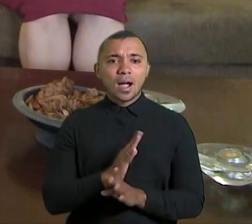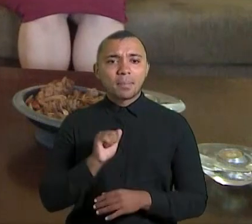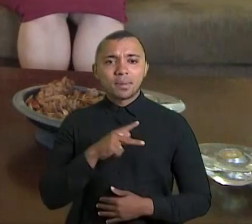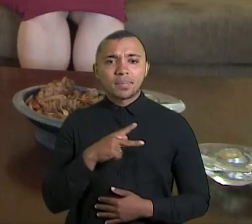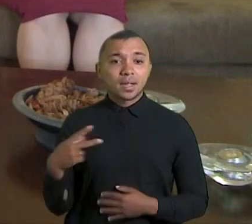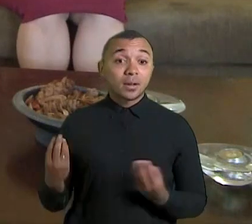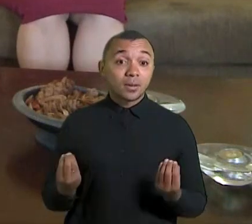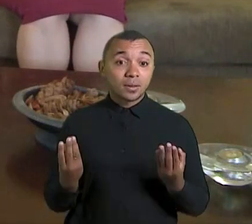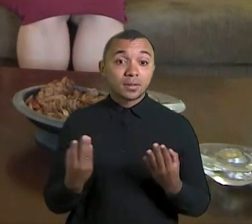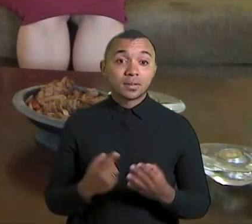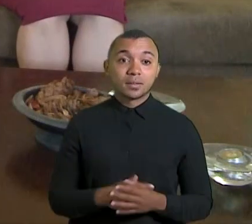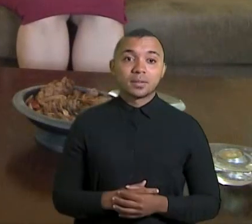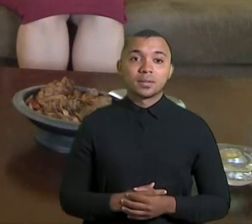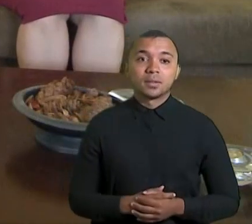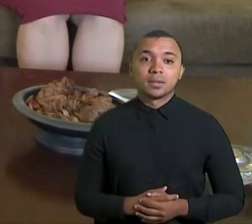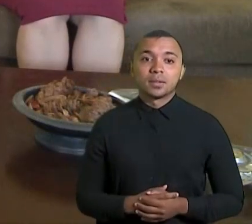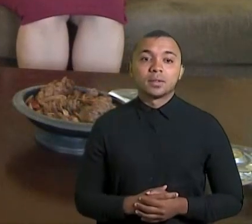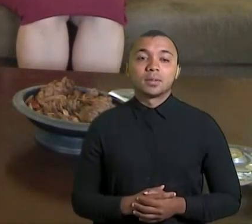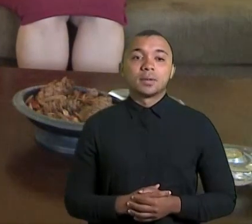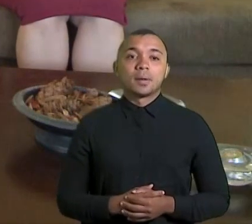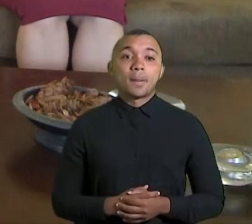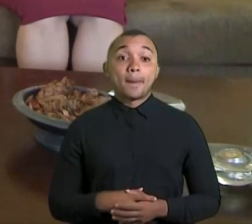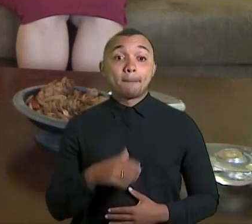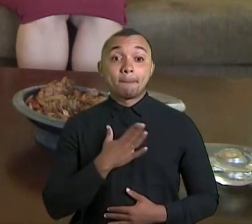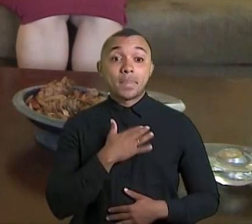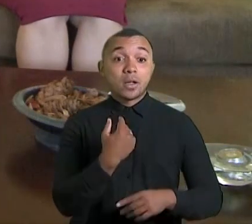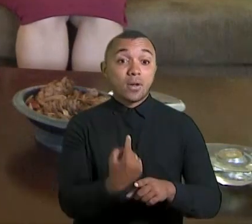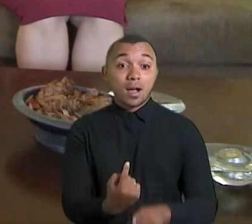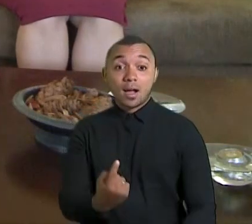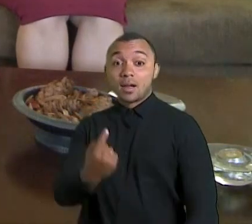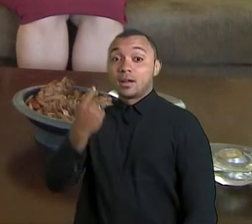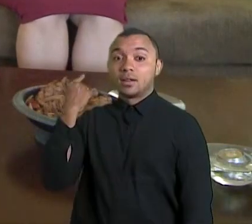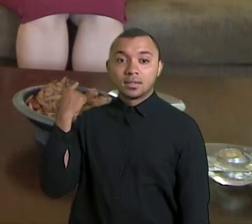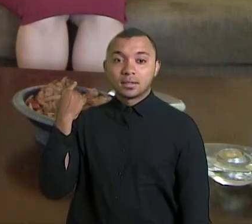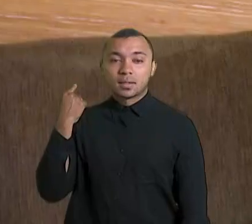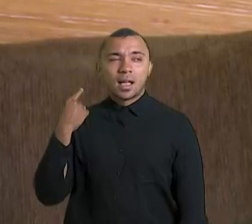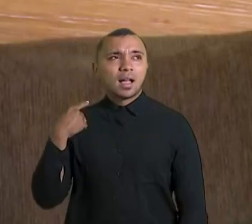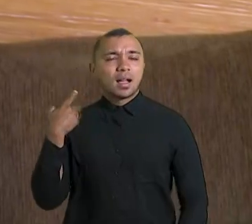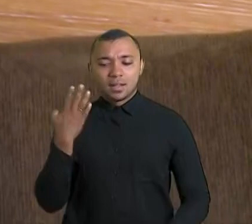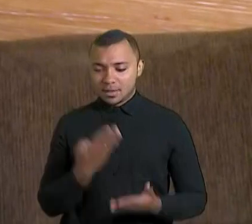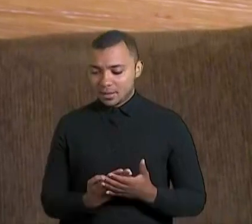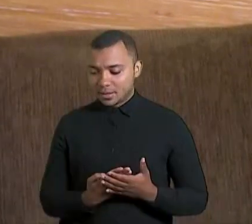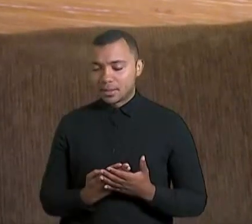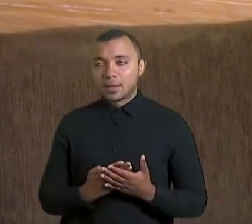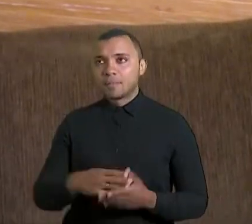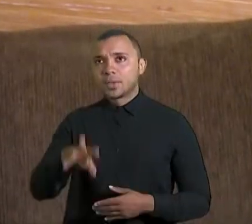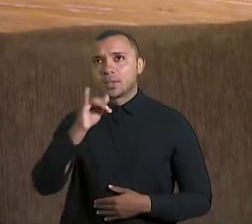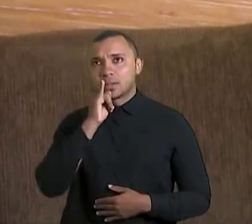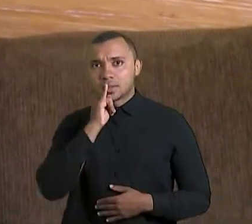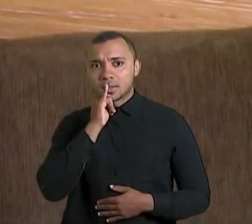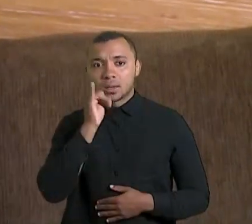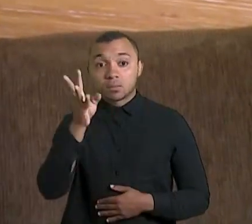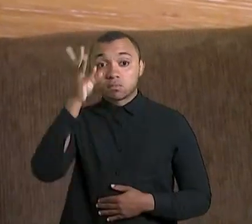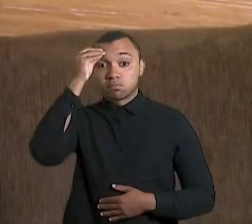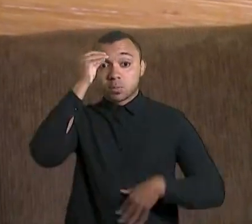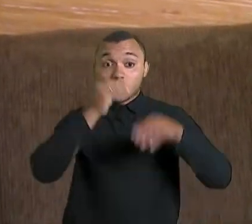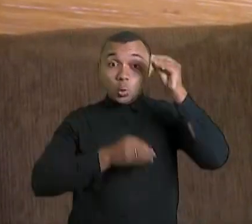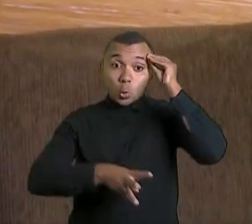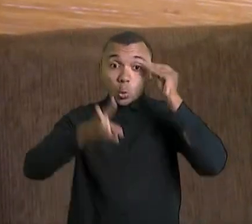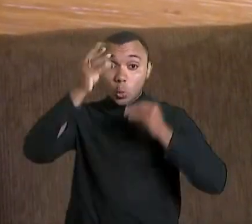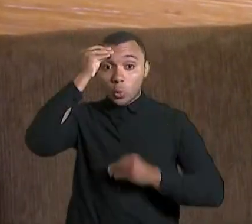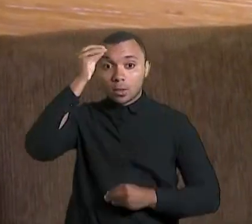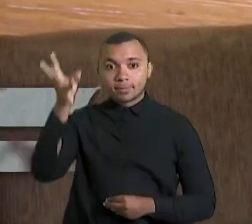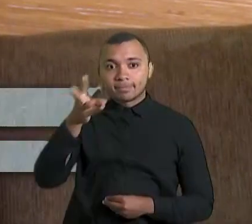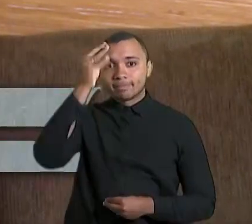disposição? Na minha época era muito assim de decorar, né? Por conta do braille, e a gente, eu